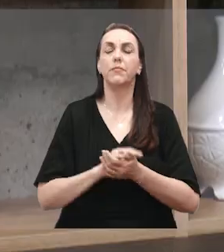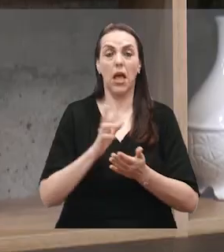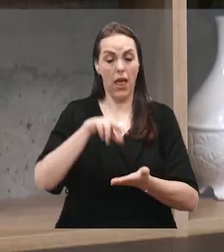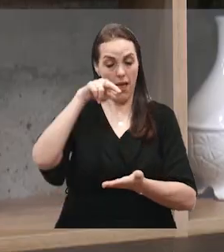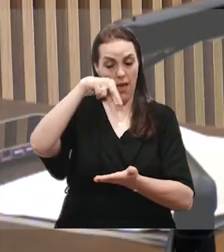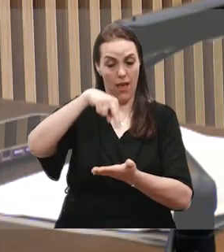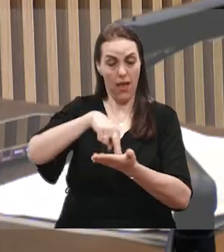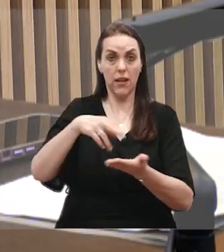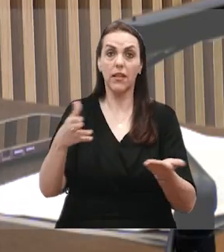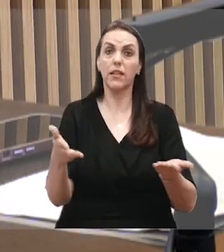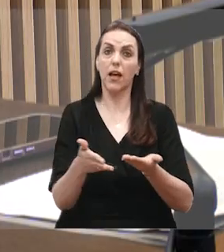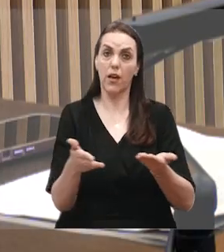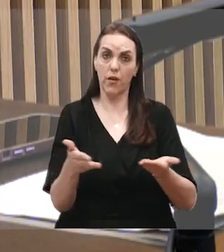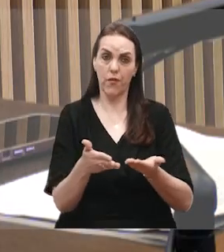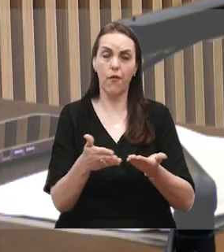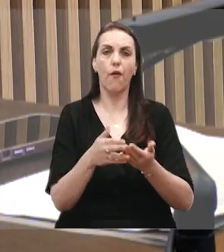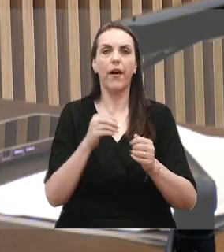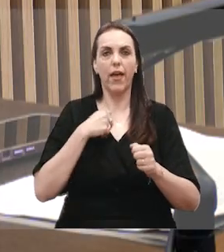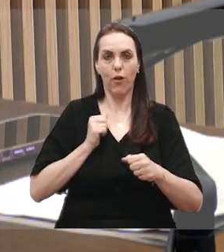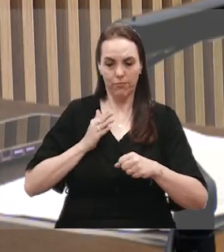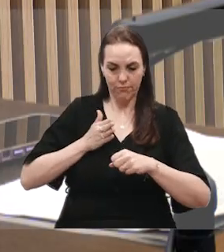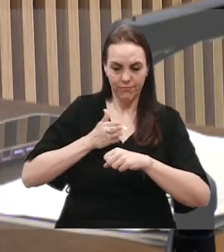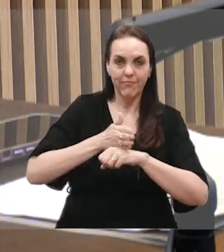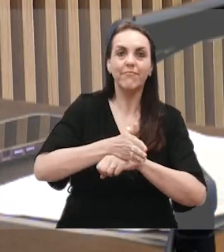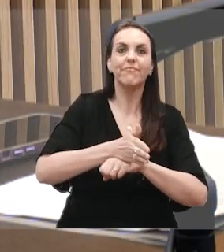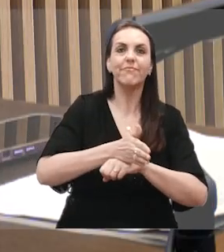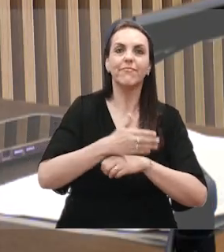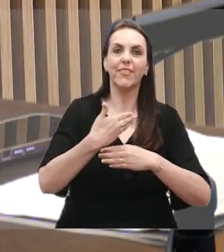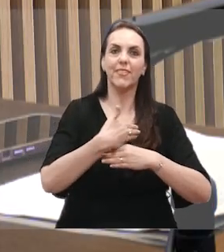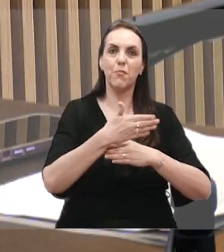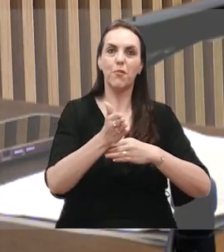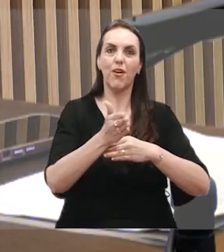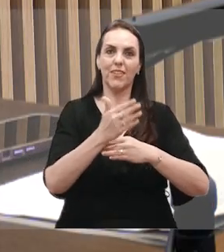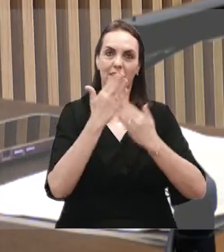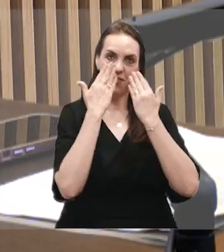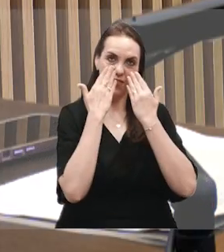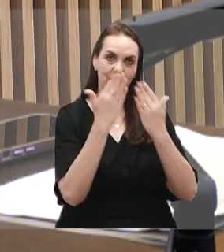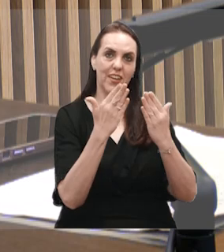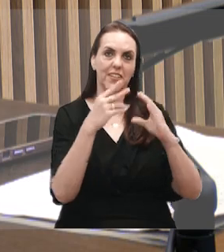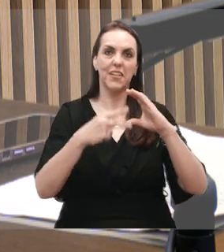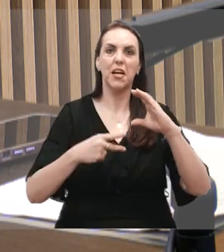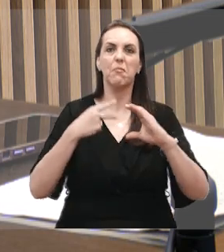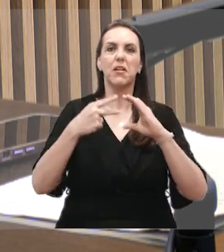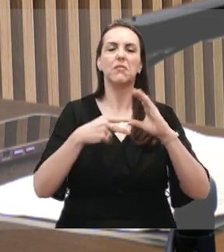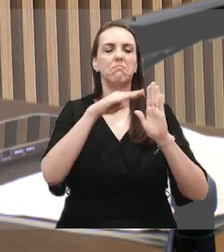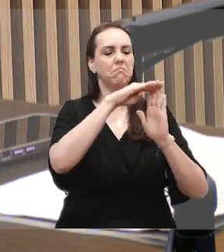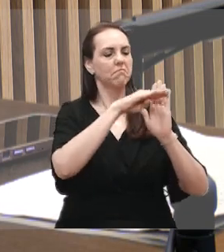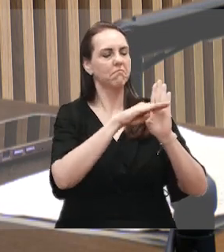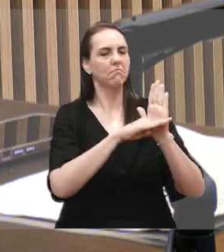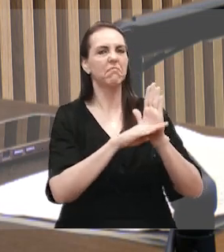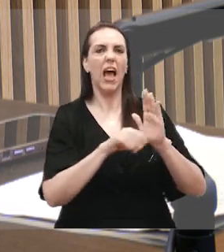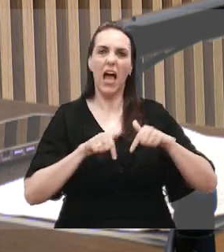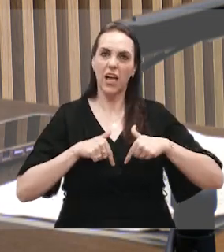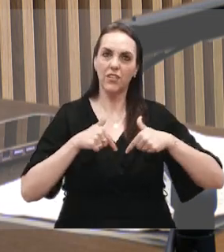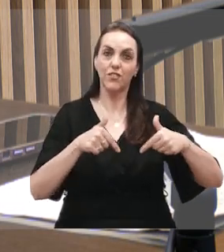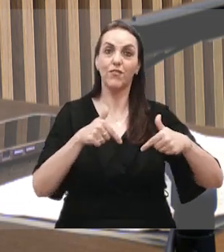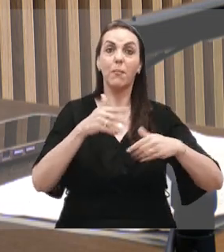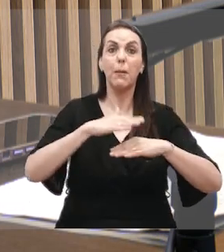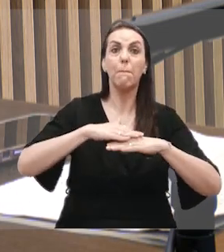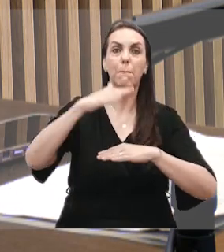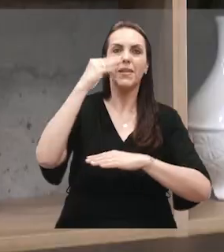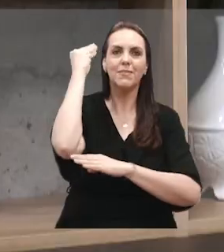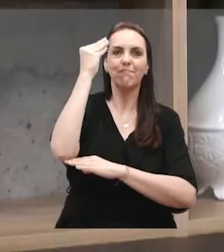agora, que eu disse assim, eu entro pela porta da frente da Câmara e com essas pautas muito ativas e com muito mais experiência,